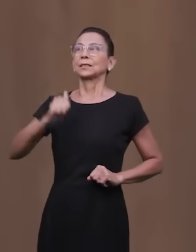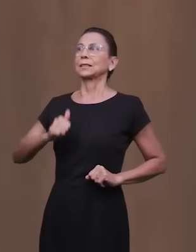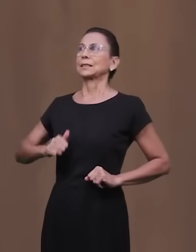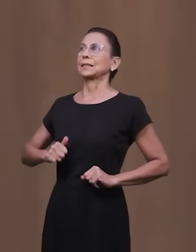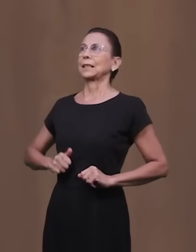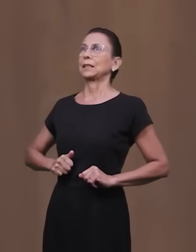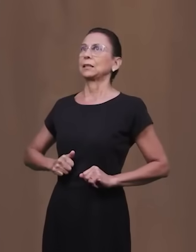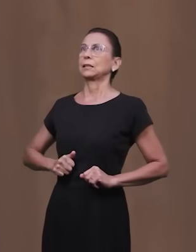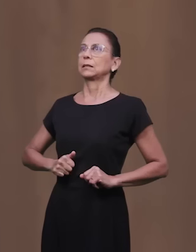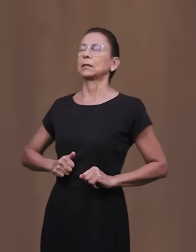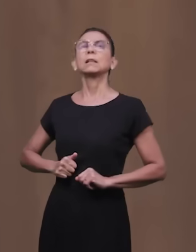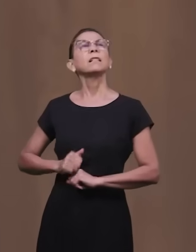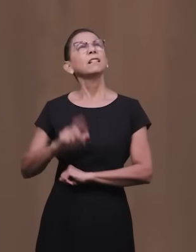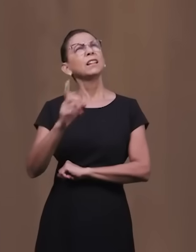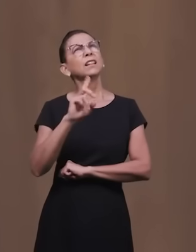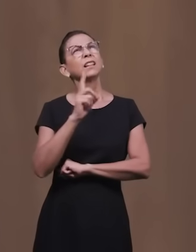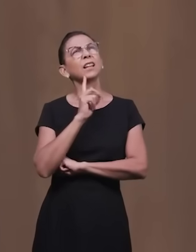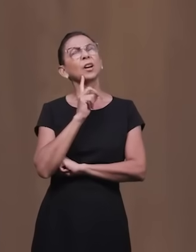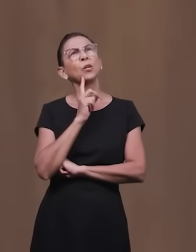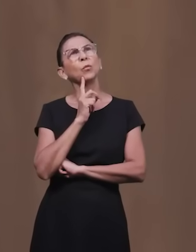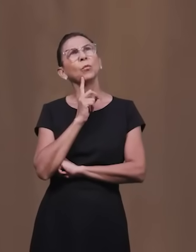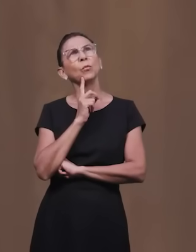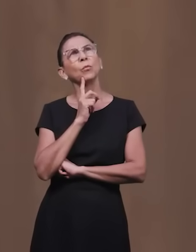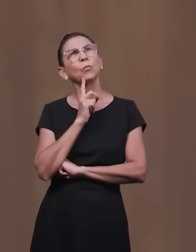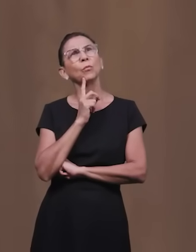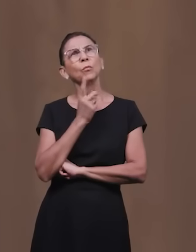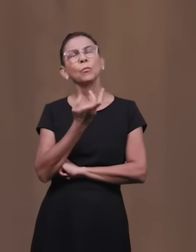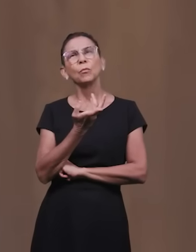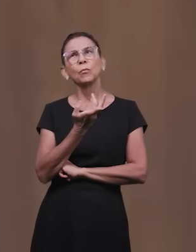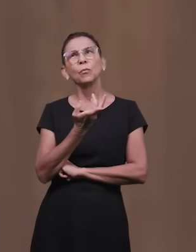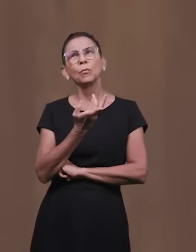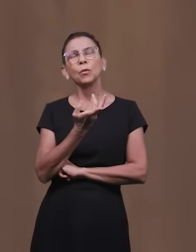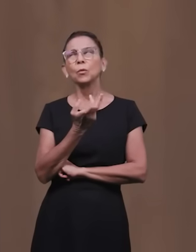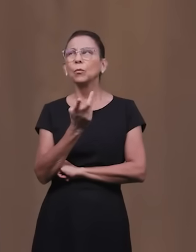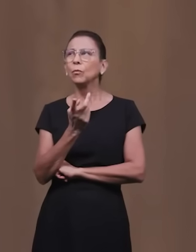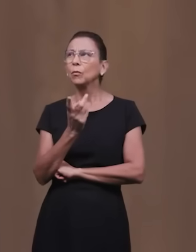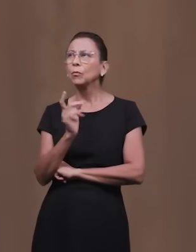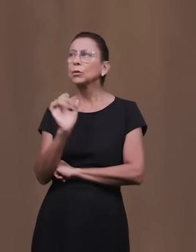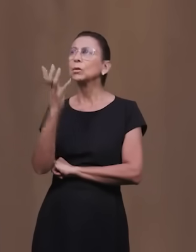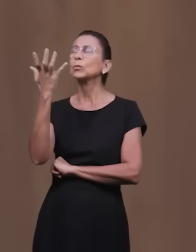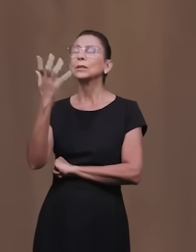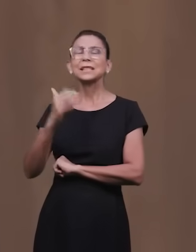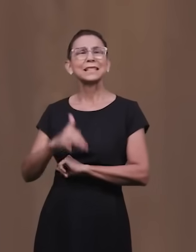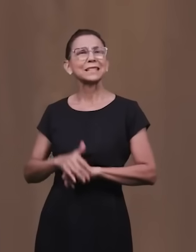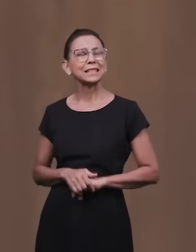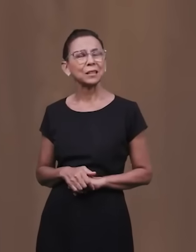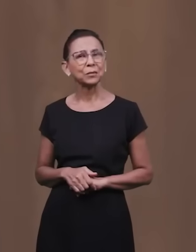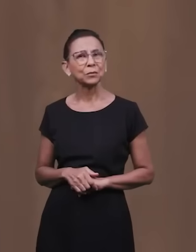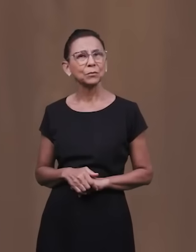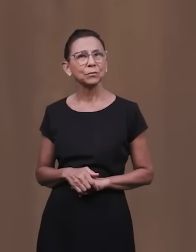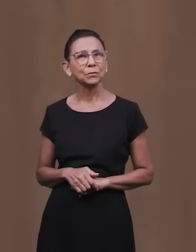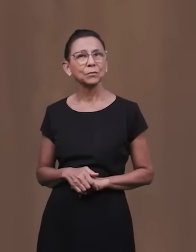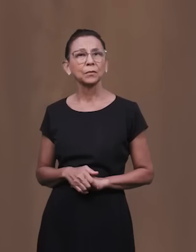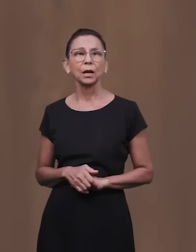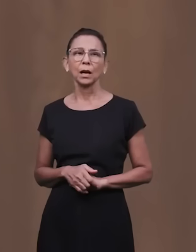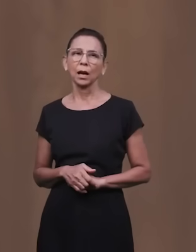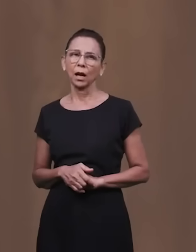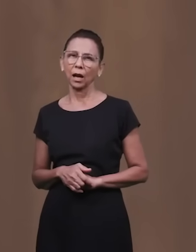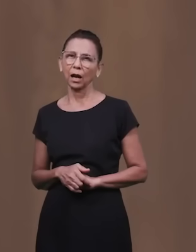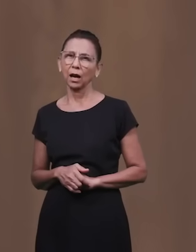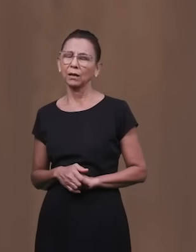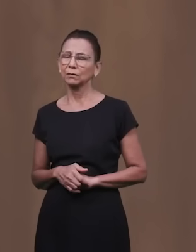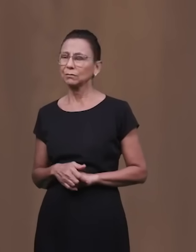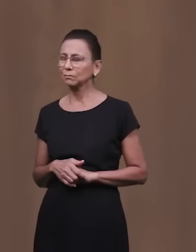aqui. Não. E vai o dia inteiro, o tempo passa e o evento é o foco da atenção do sujeito. Ele